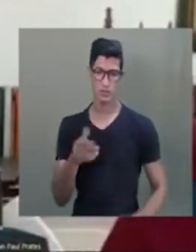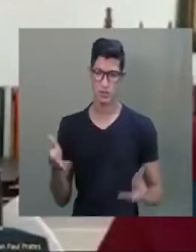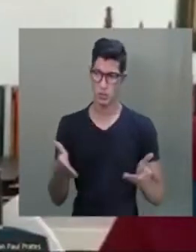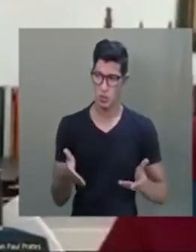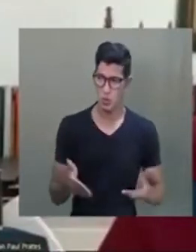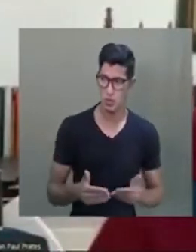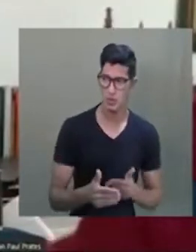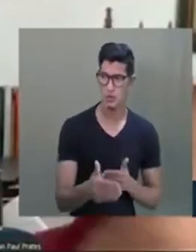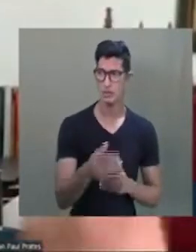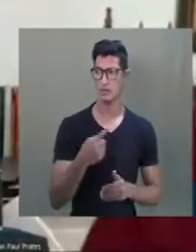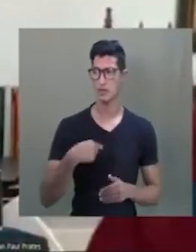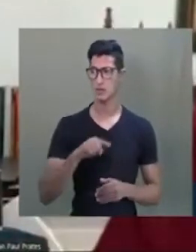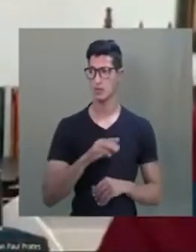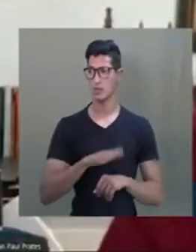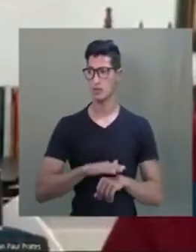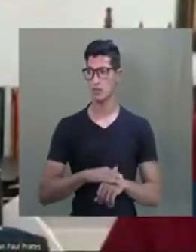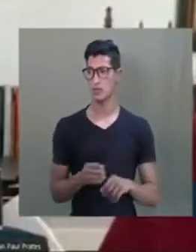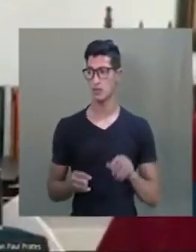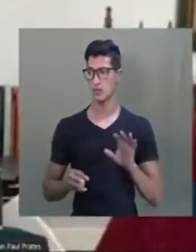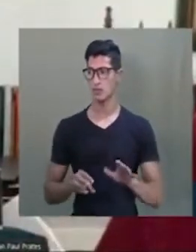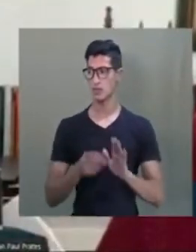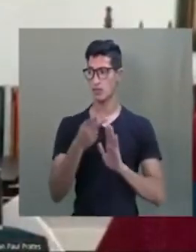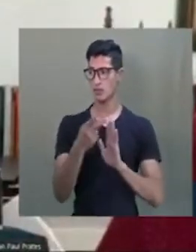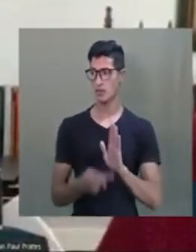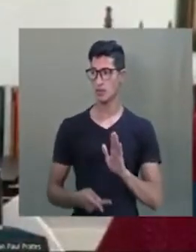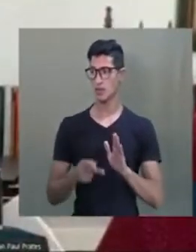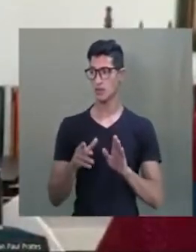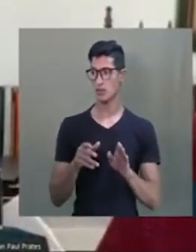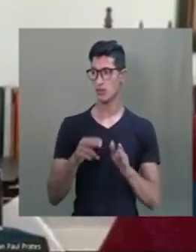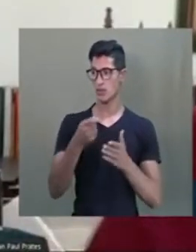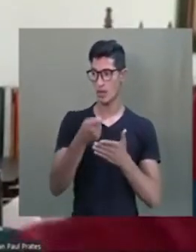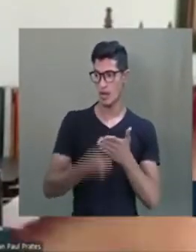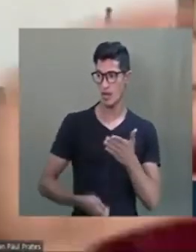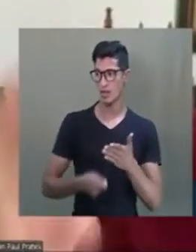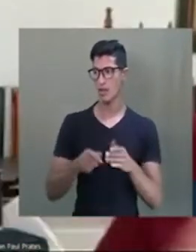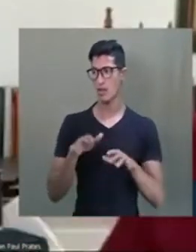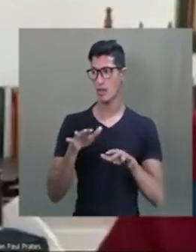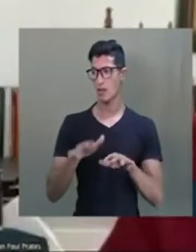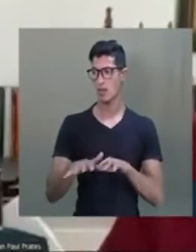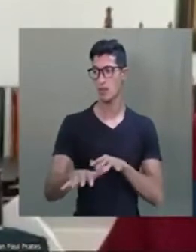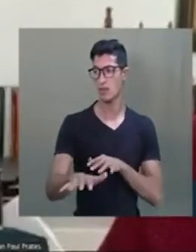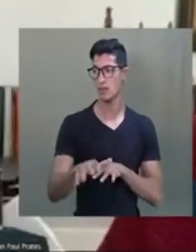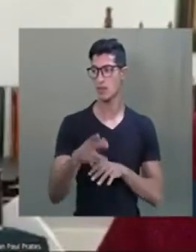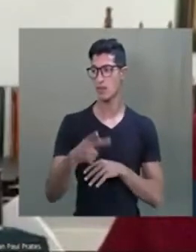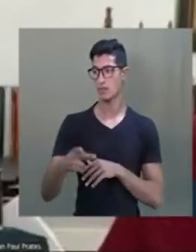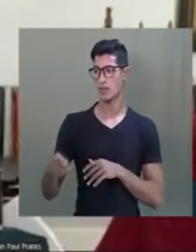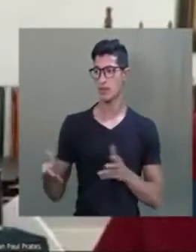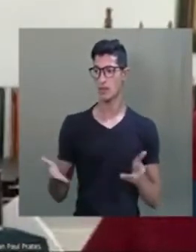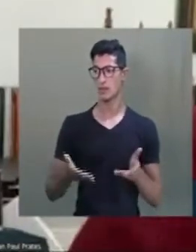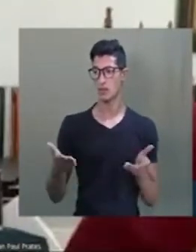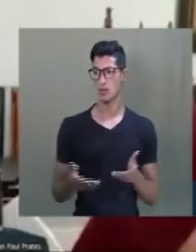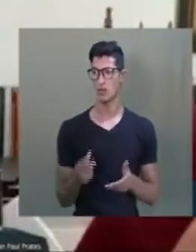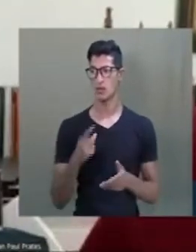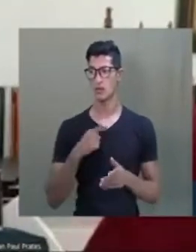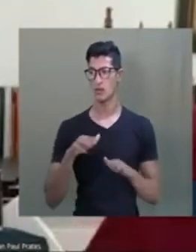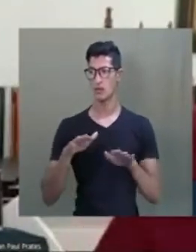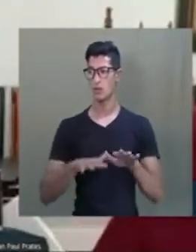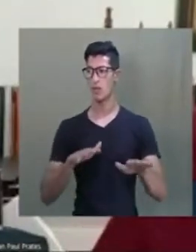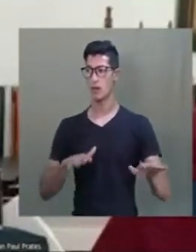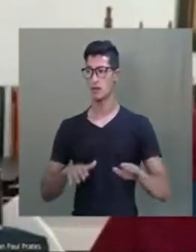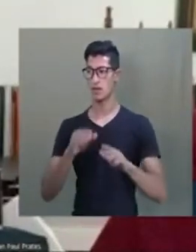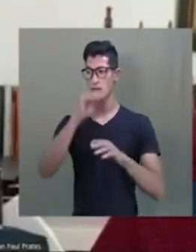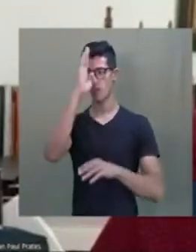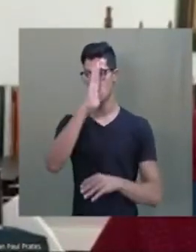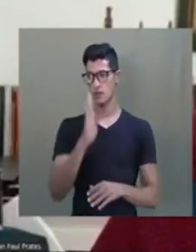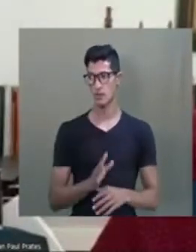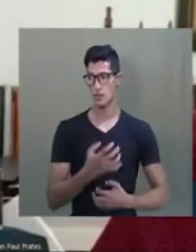hoje. Nós fizemos aquele projeto e relatamos das lactantes, a movimentação delas hoje, inclusive com a mobilização